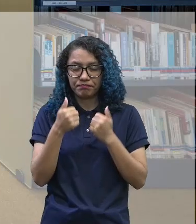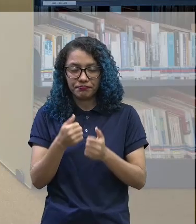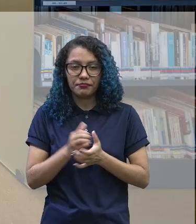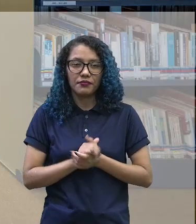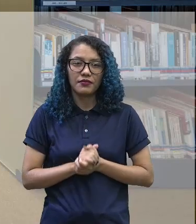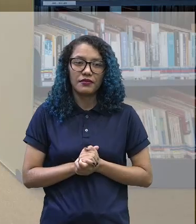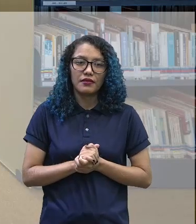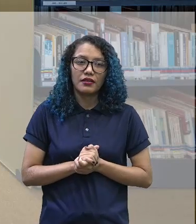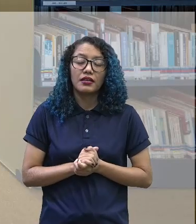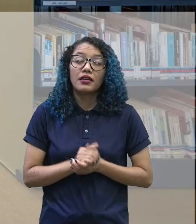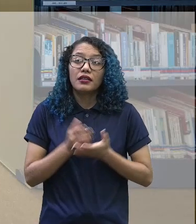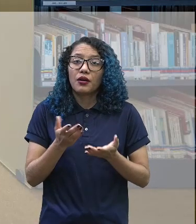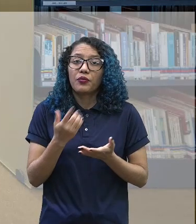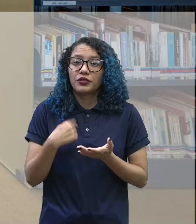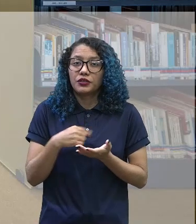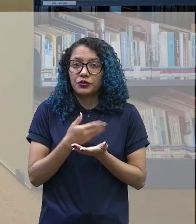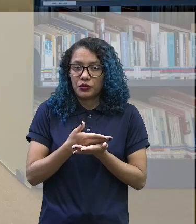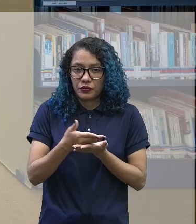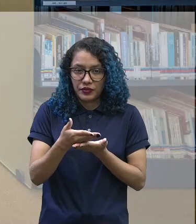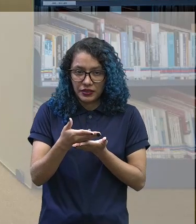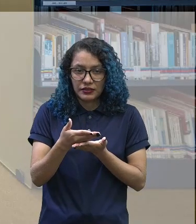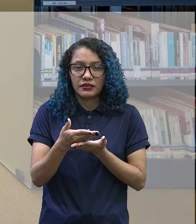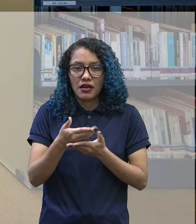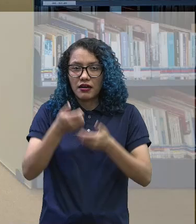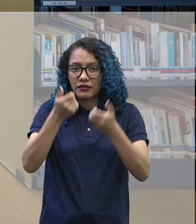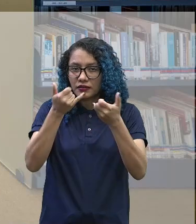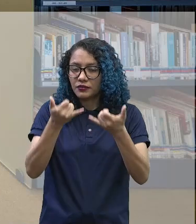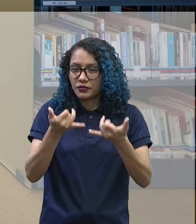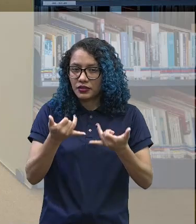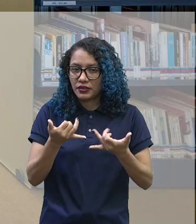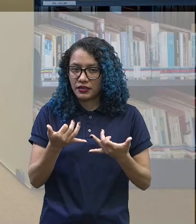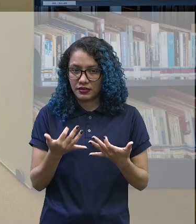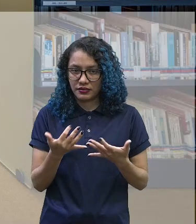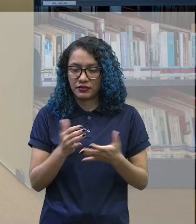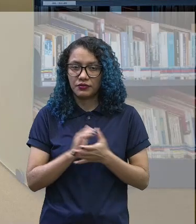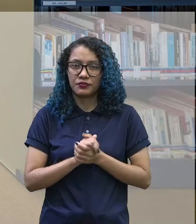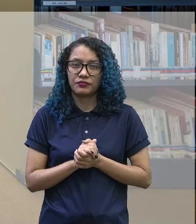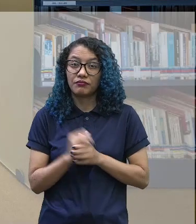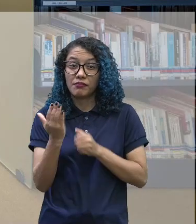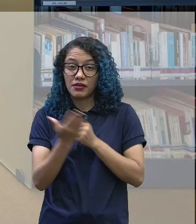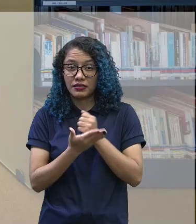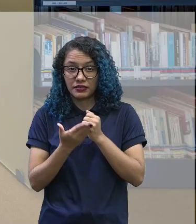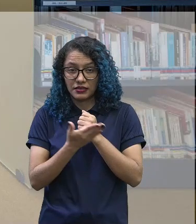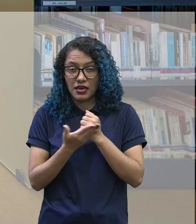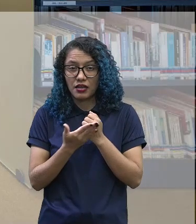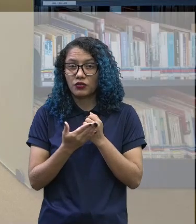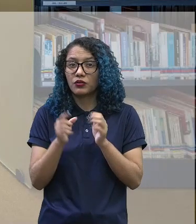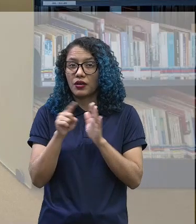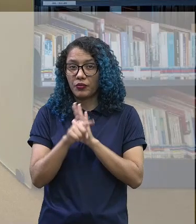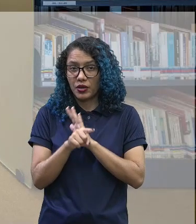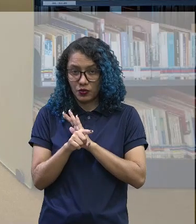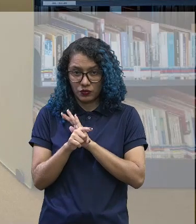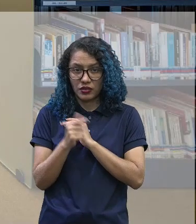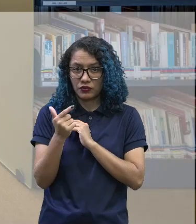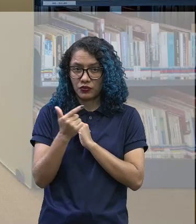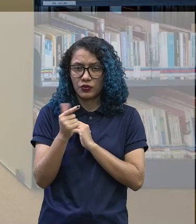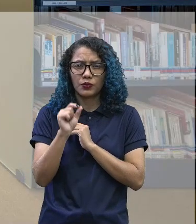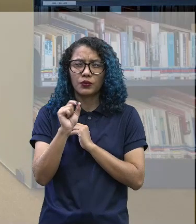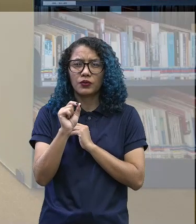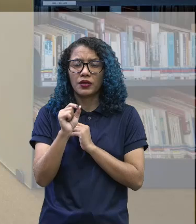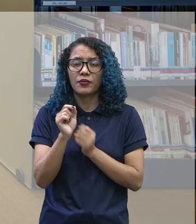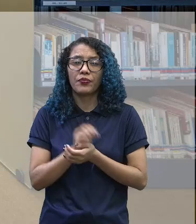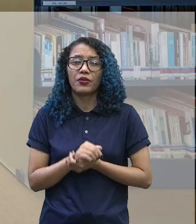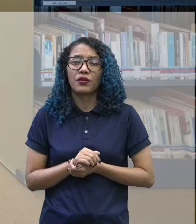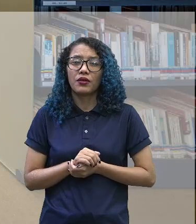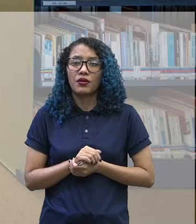nós desenvolvermos, a partir dessa segunda indagação, quero que vocês